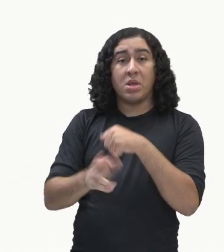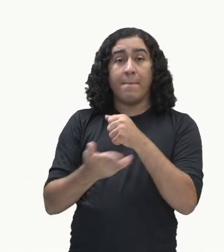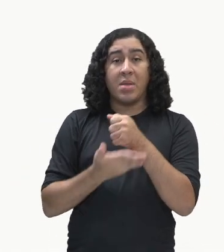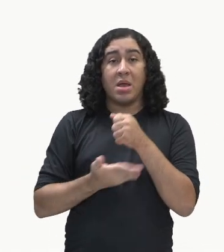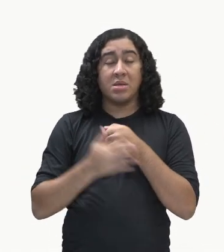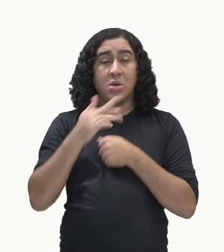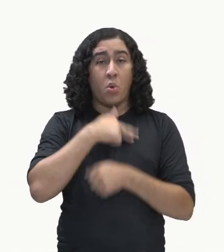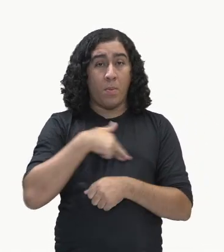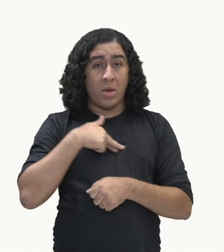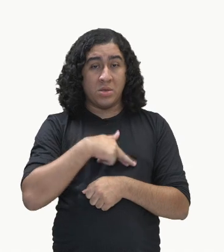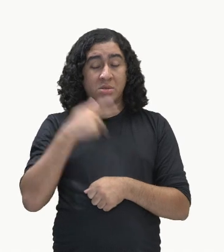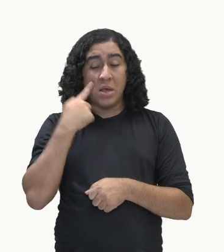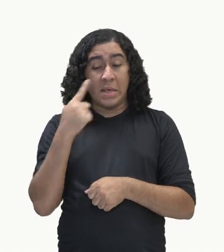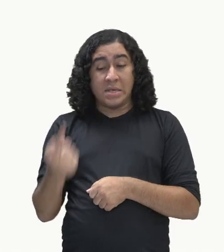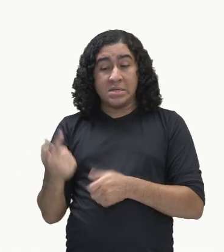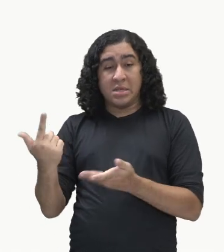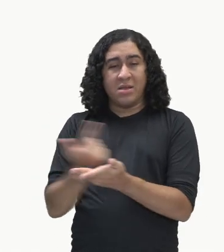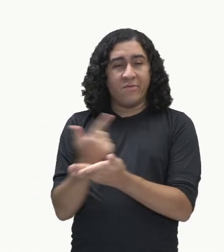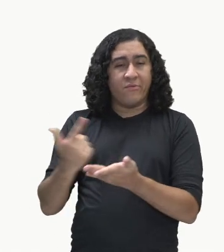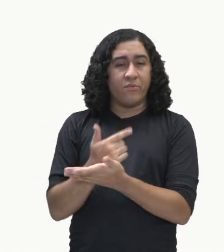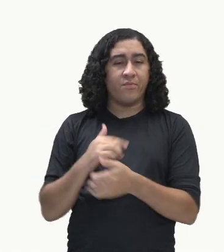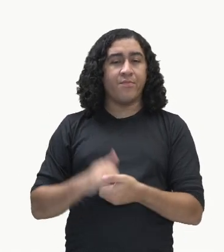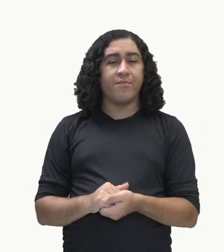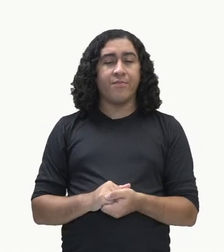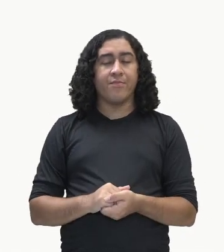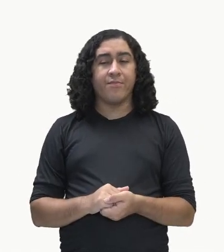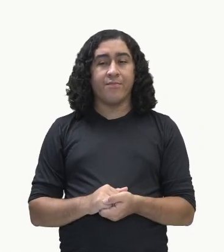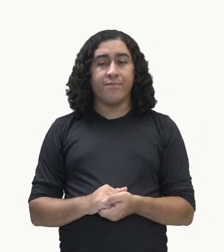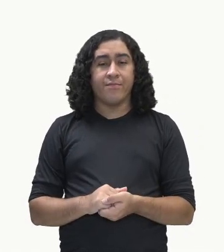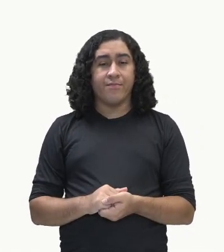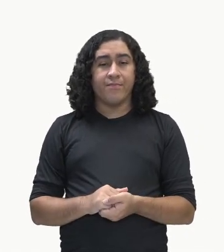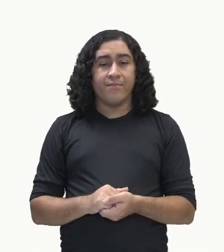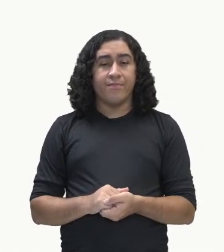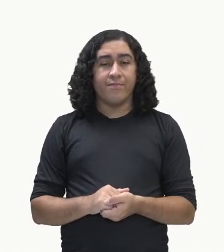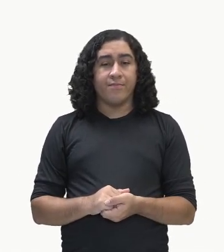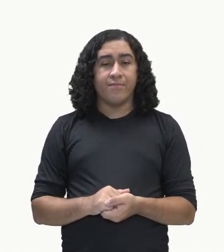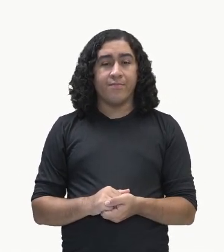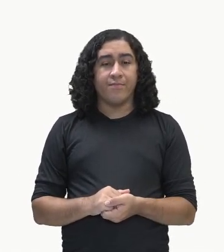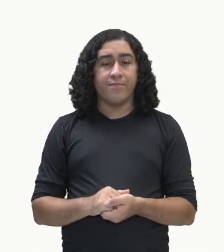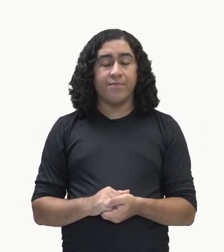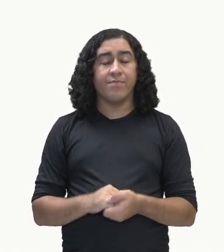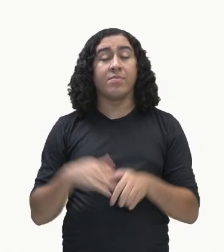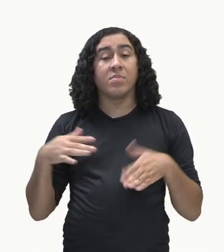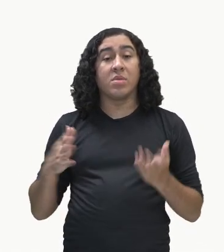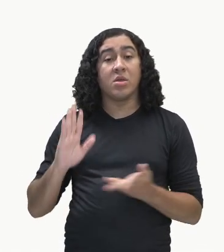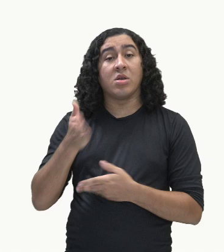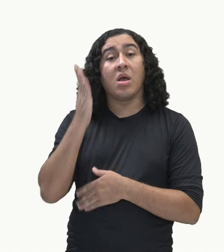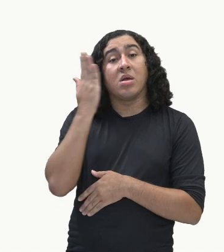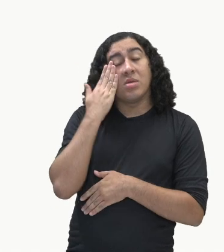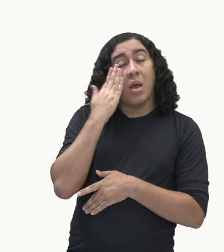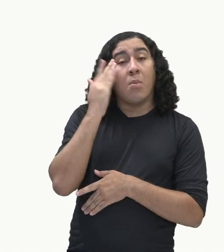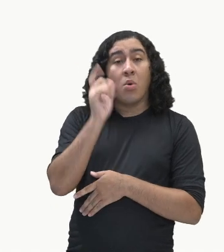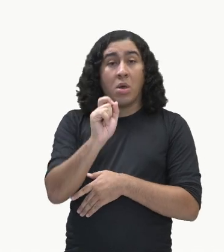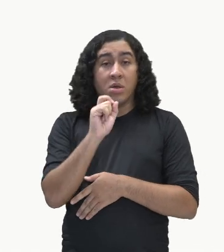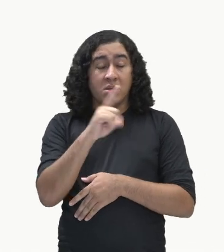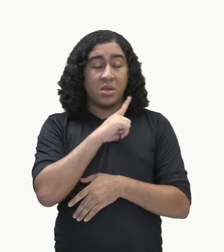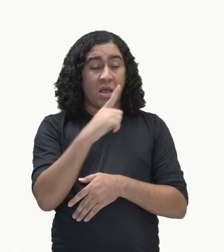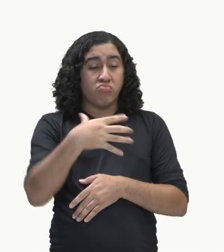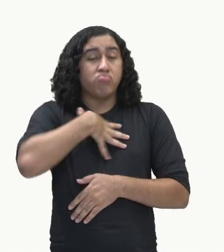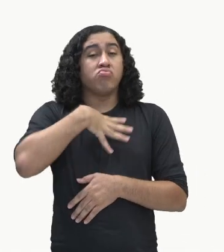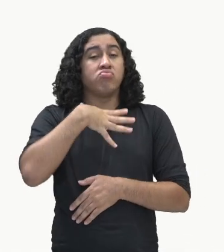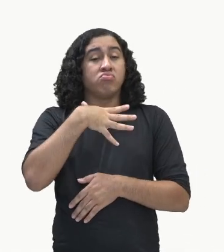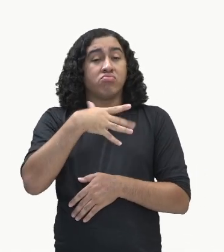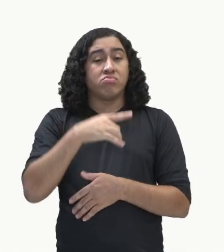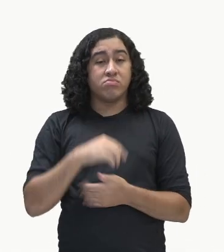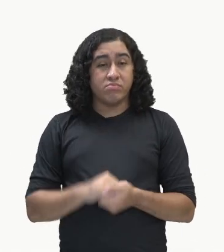romance. Oh, wow! Daí, wow, essa expressão, né, a gente já consegue identificar, né, essa expressão de surpresa.